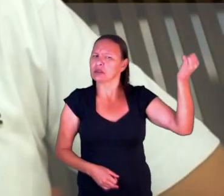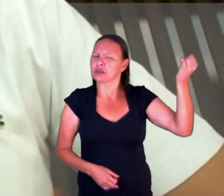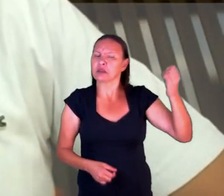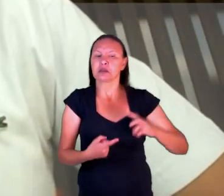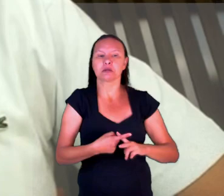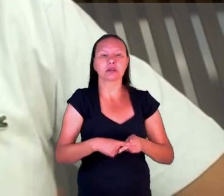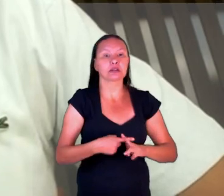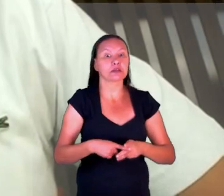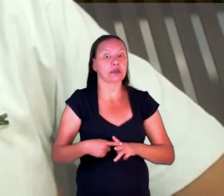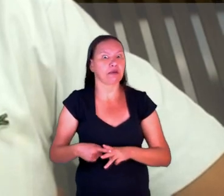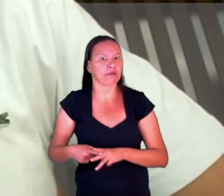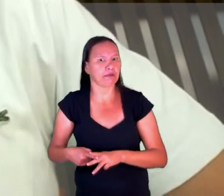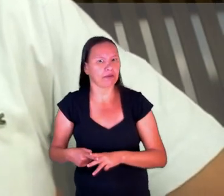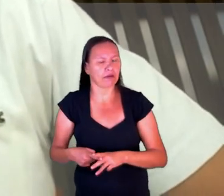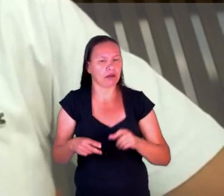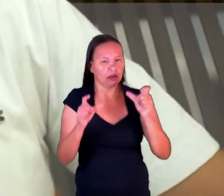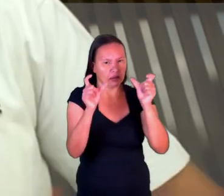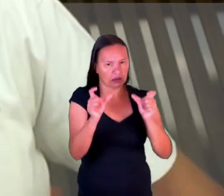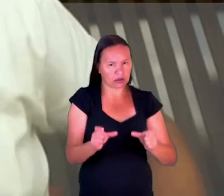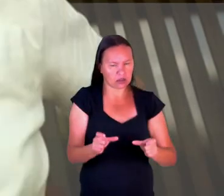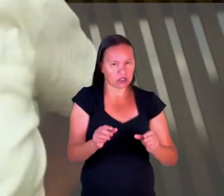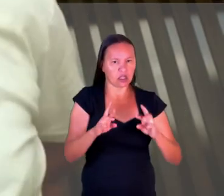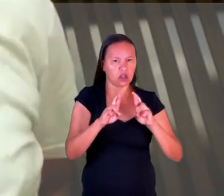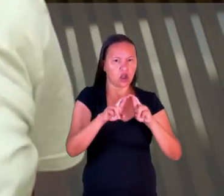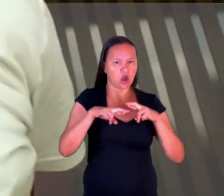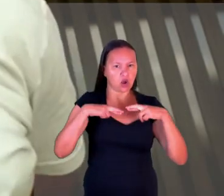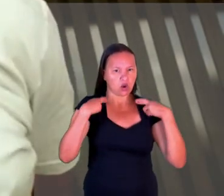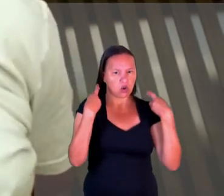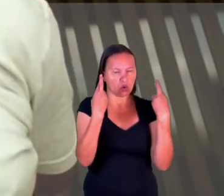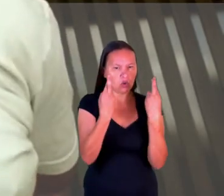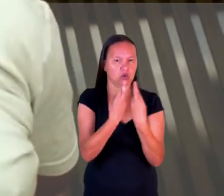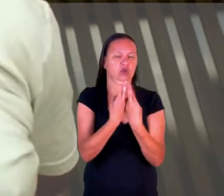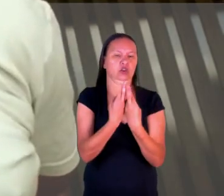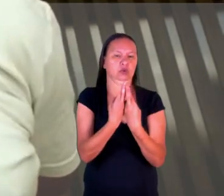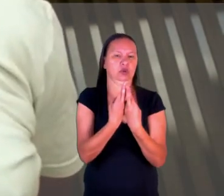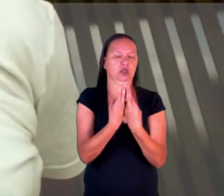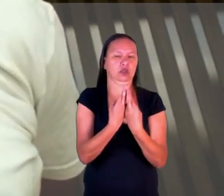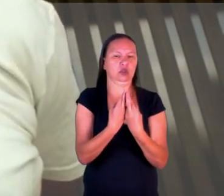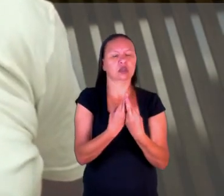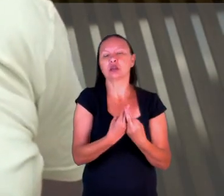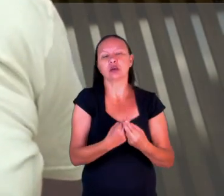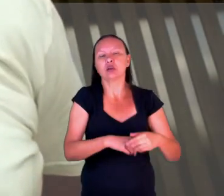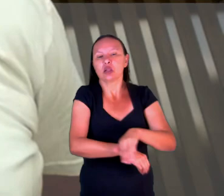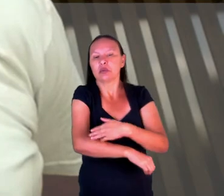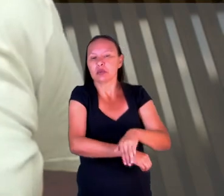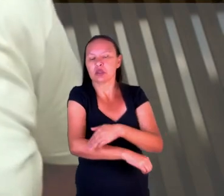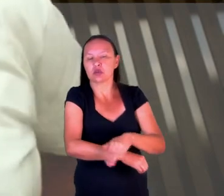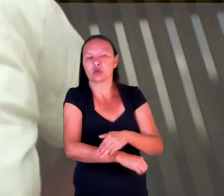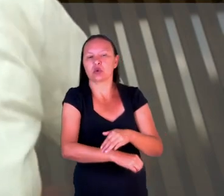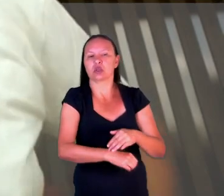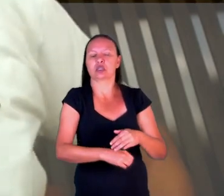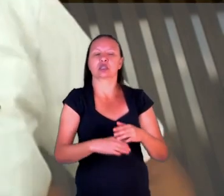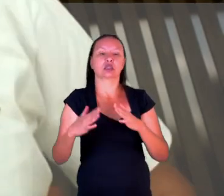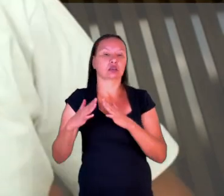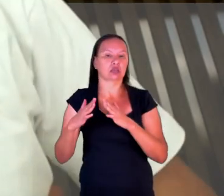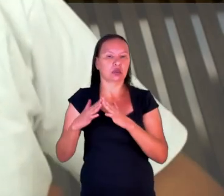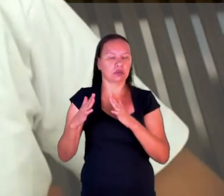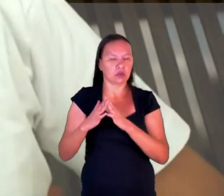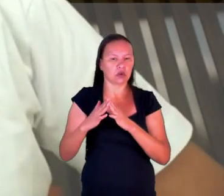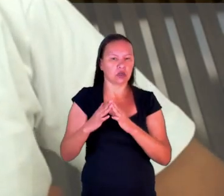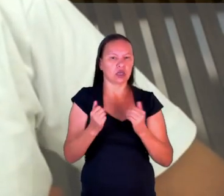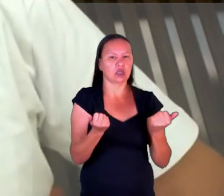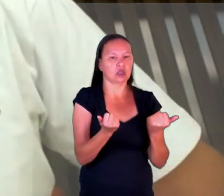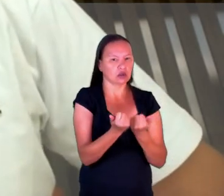tava do coné até a última reunião né pelo movimento Nacional da população de rua e e agora nós vamos ter outro companheiro lá